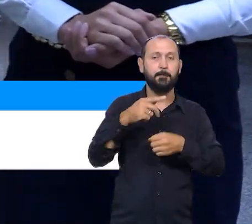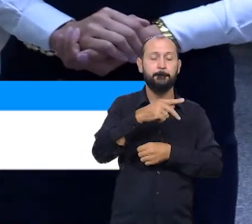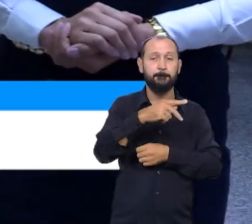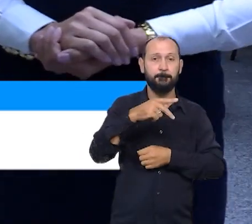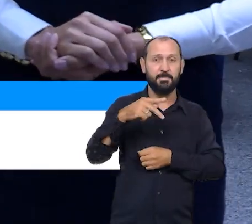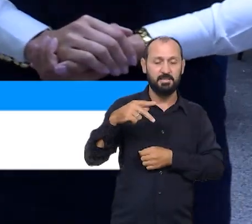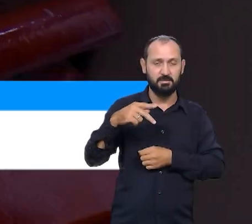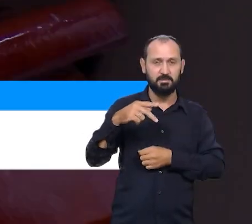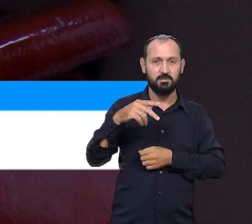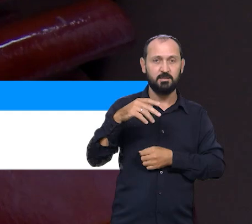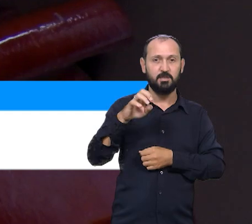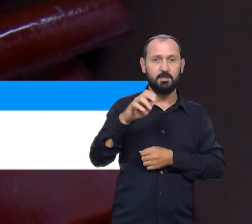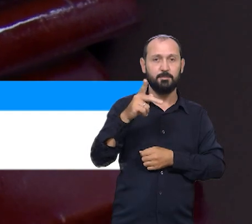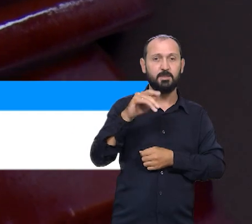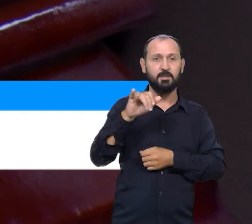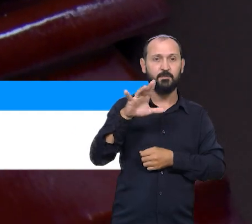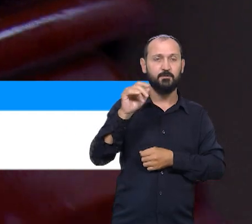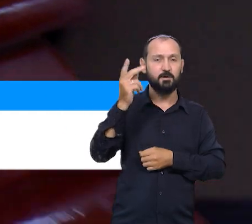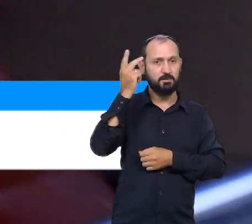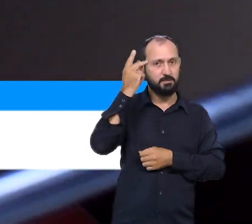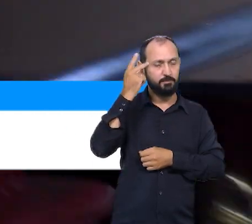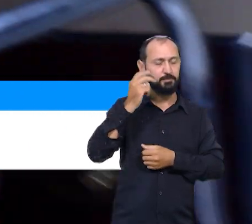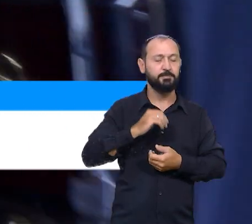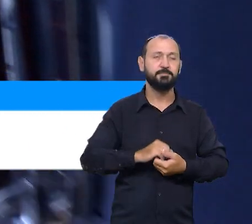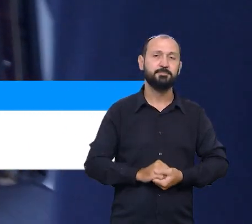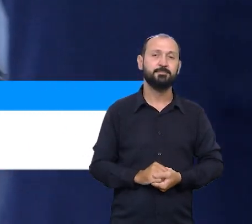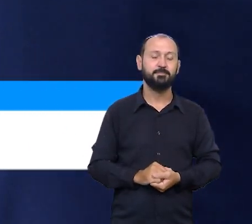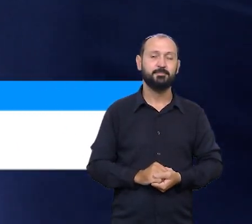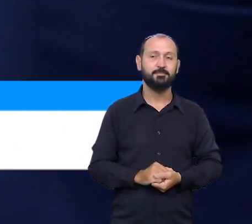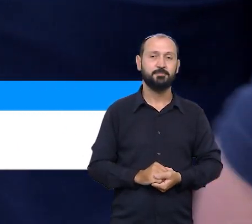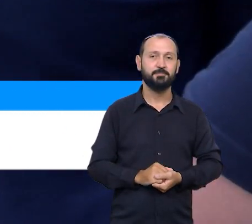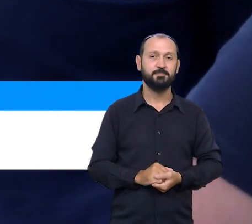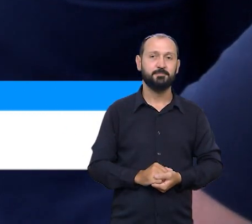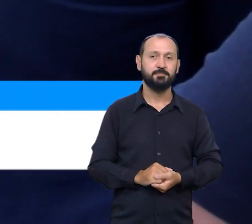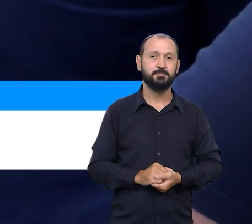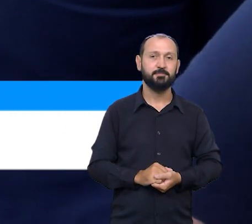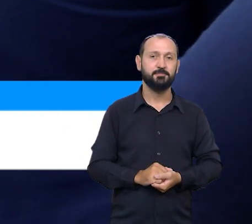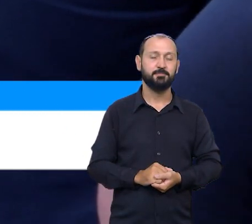na sua cidade natal, Presidente Epitácio, no interior de São Paulo.